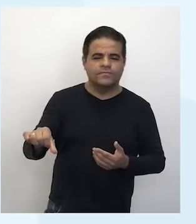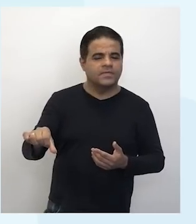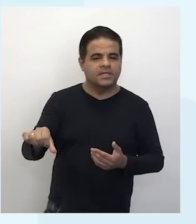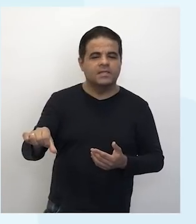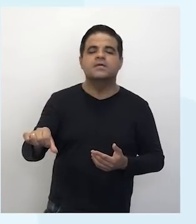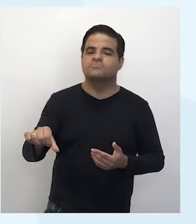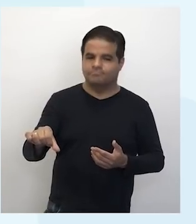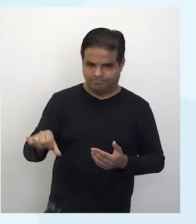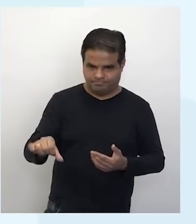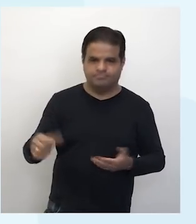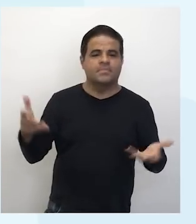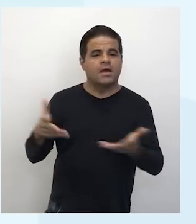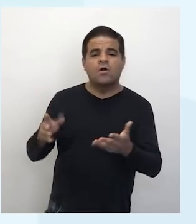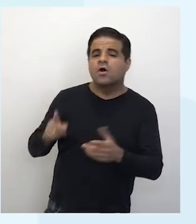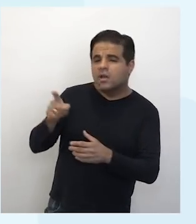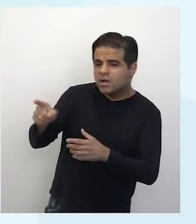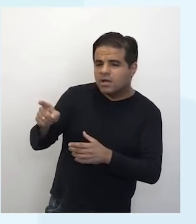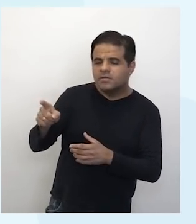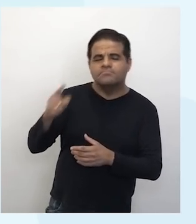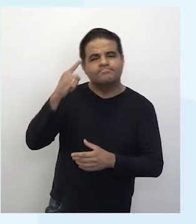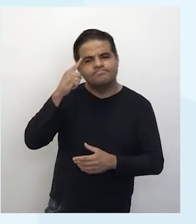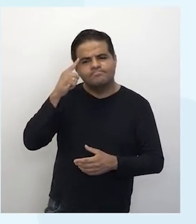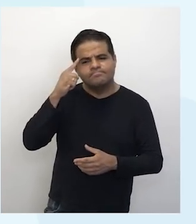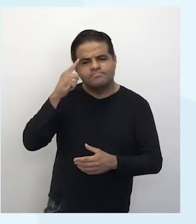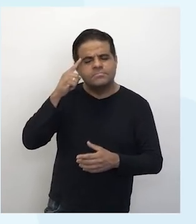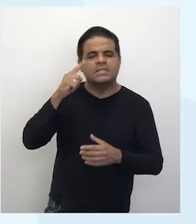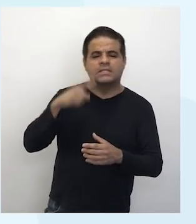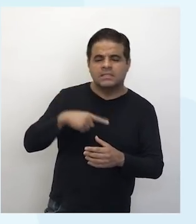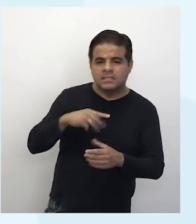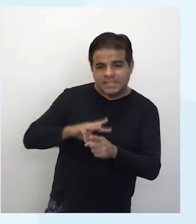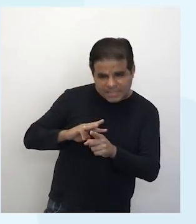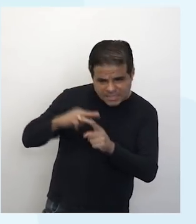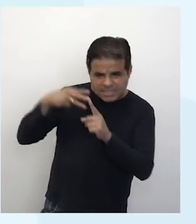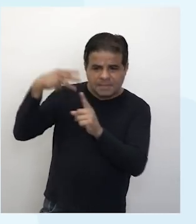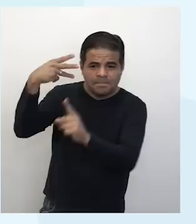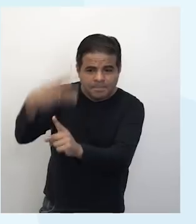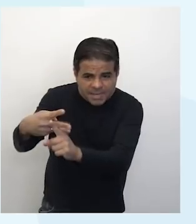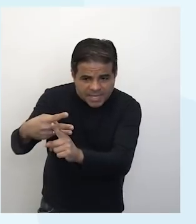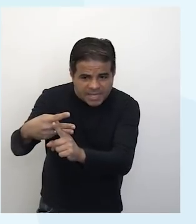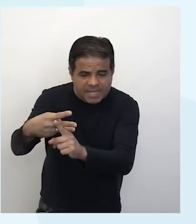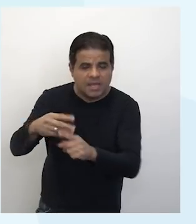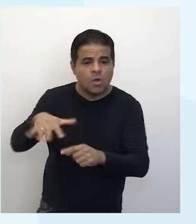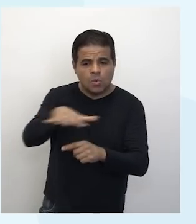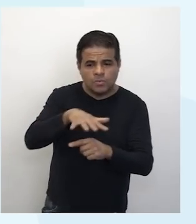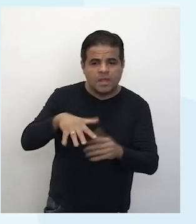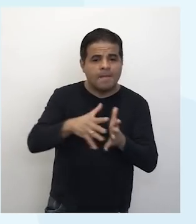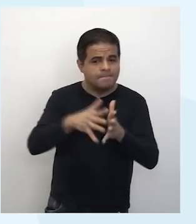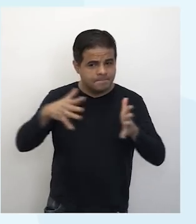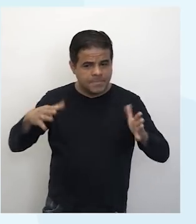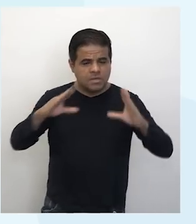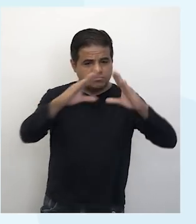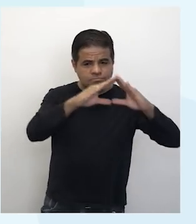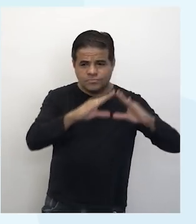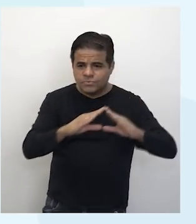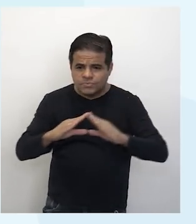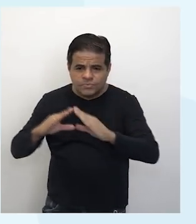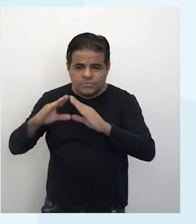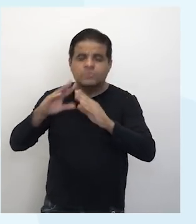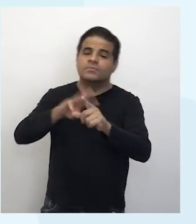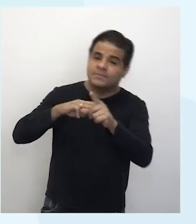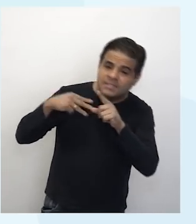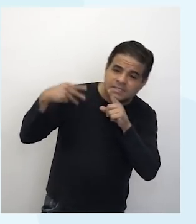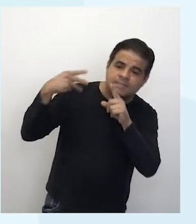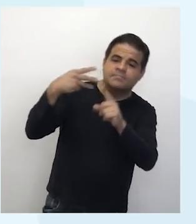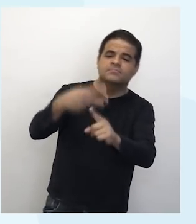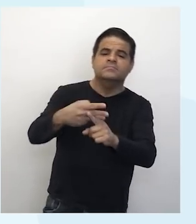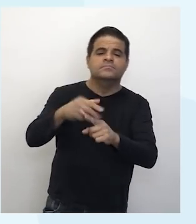9. E aí, ó, a gente conclui o seguinte: quando a gente triplica o tamanho dos lados, a gente também triplica